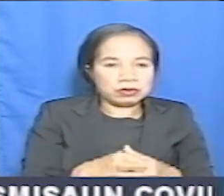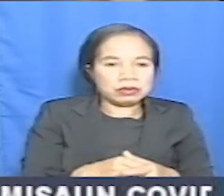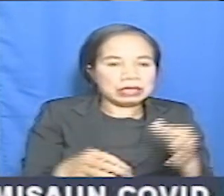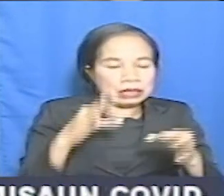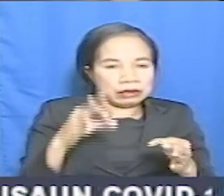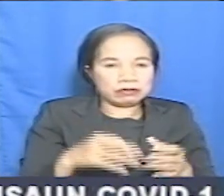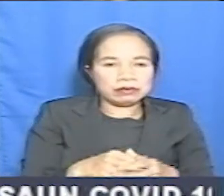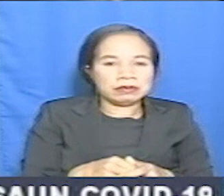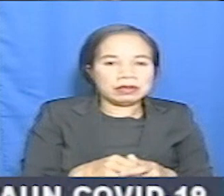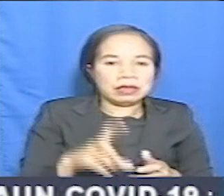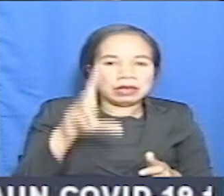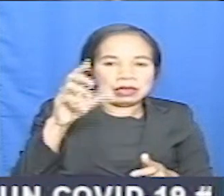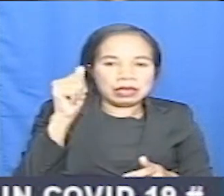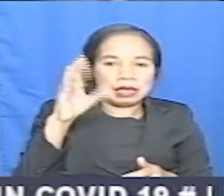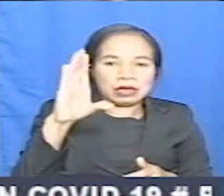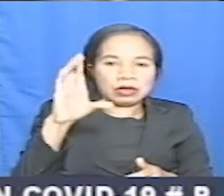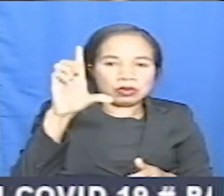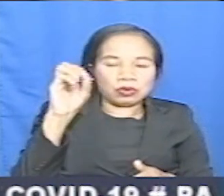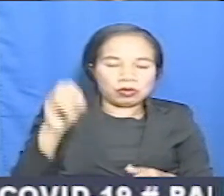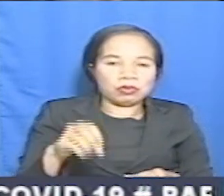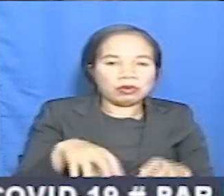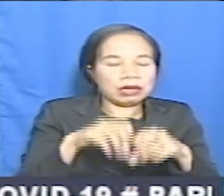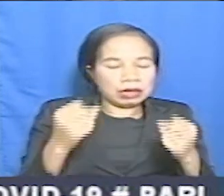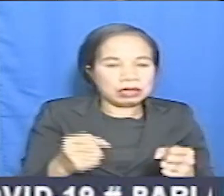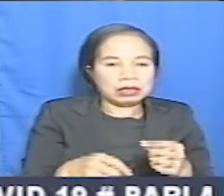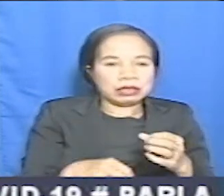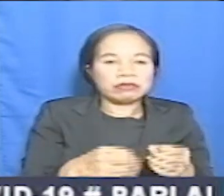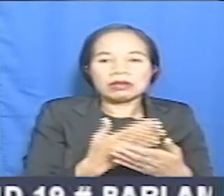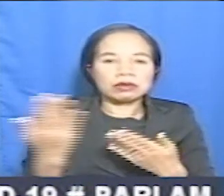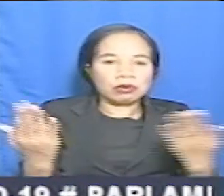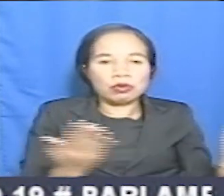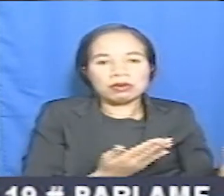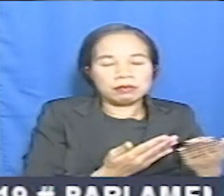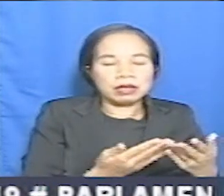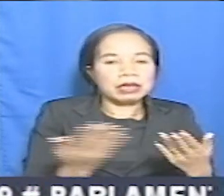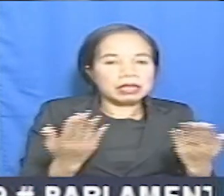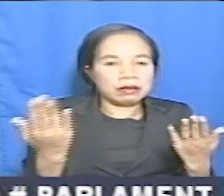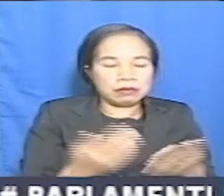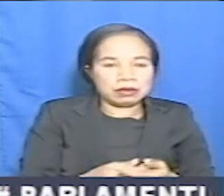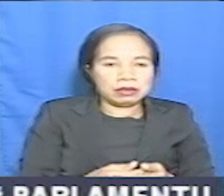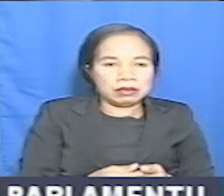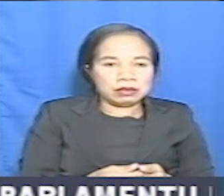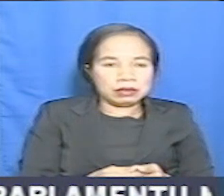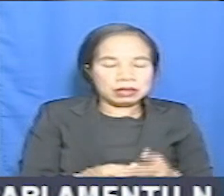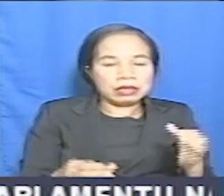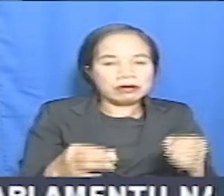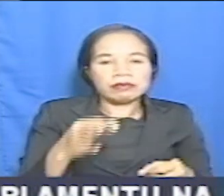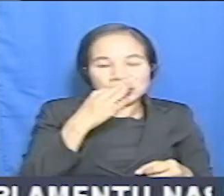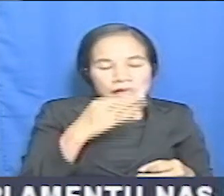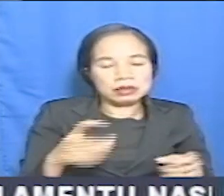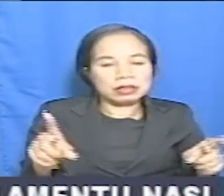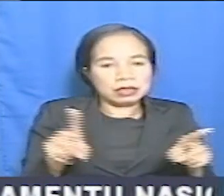se la clova estraga, e tu grun moras latina de lurba neve, tam produção ne sai, tam pa, fatin cultivo, produtivo, ser ne, quase am cura